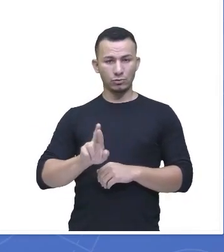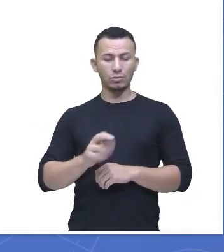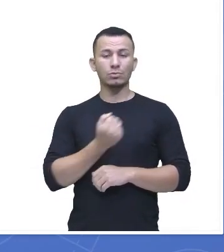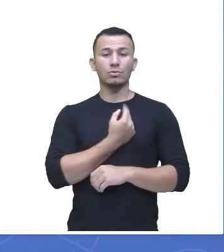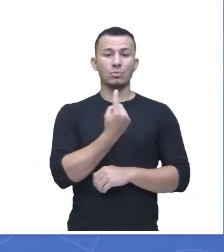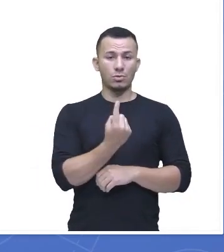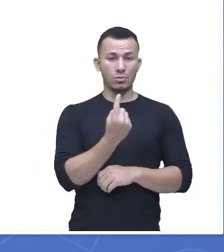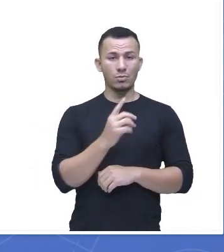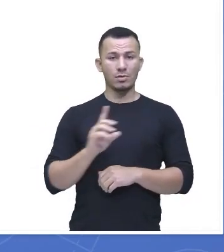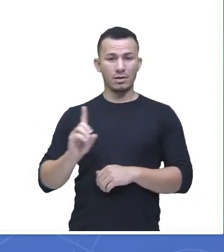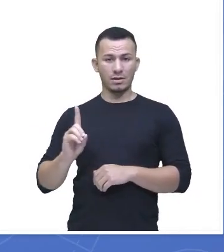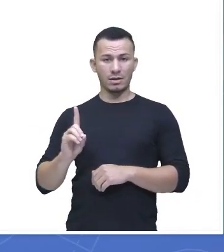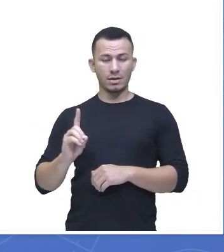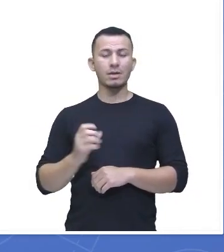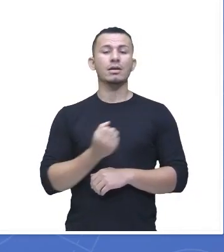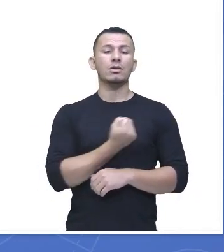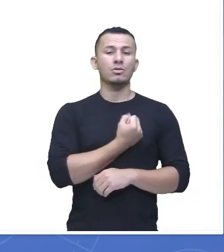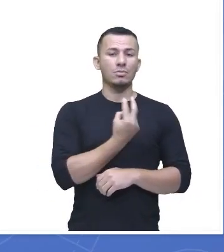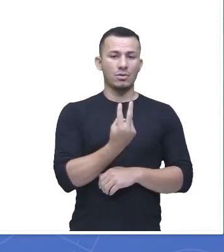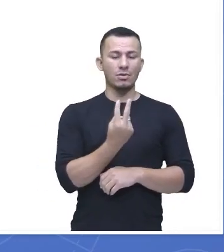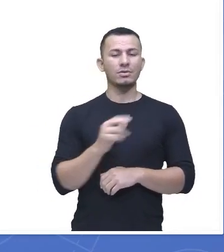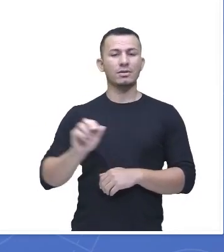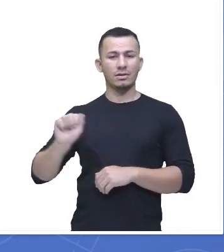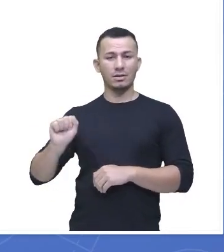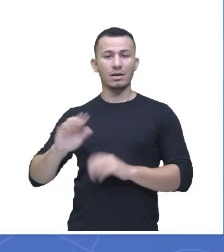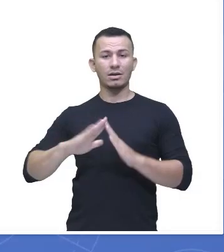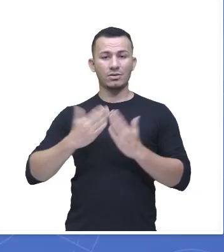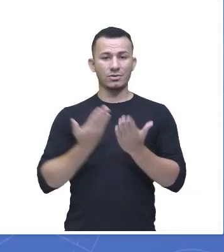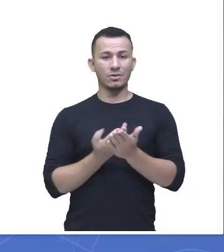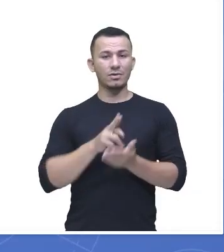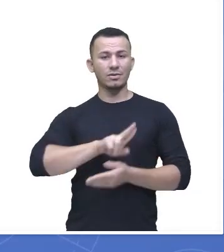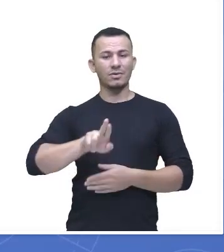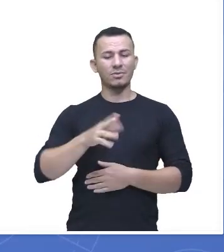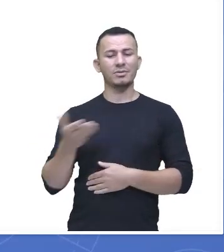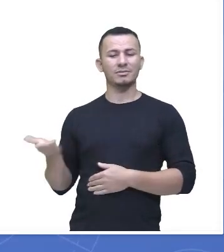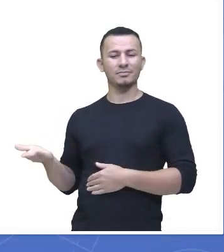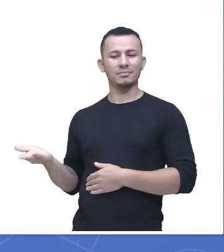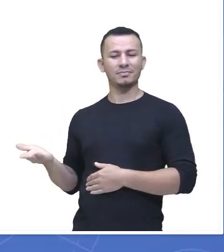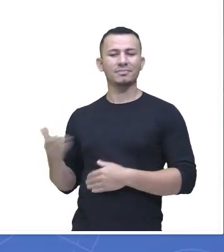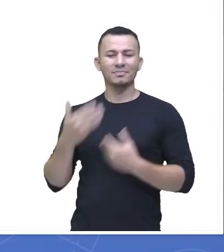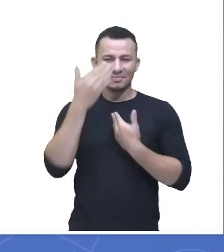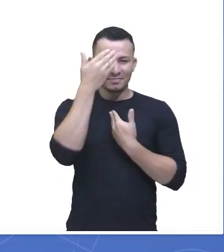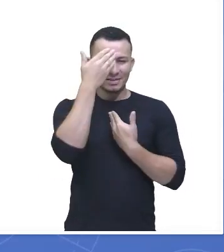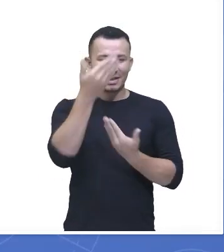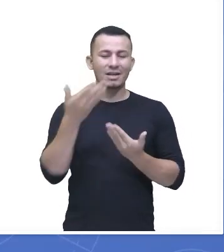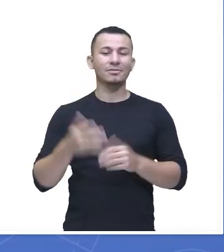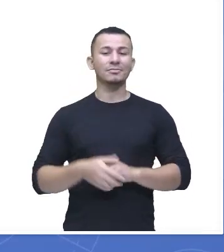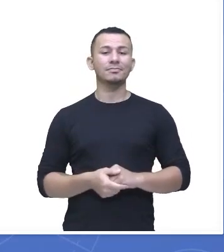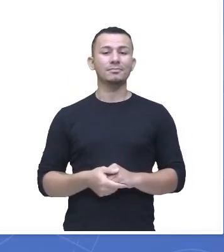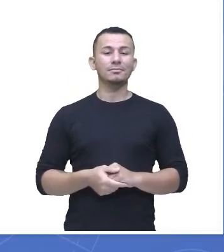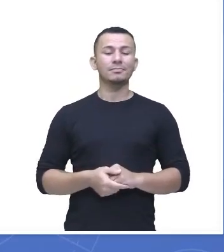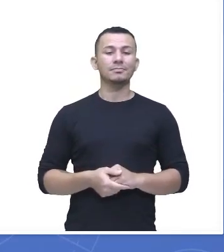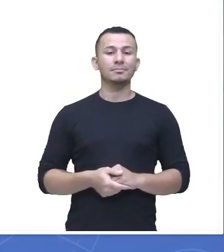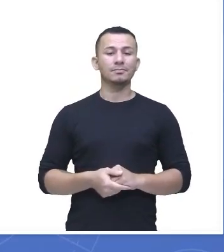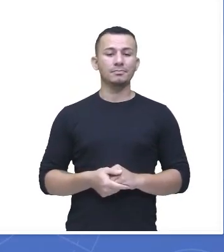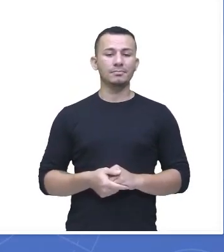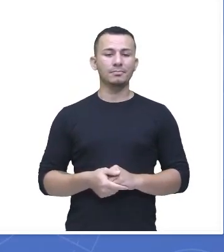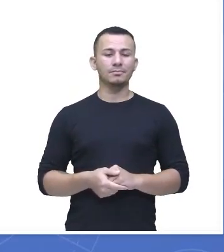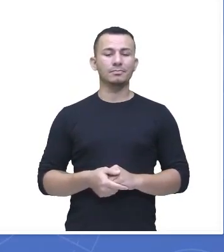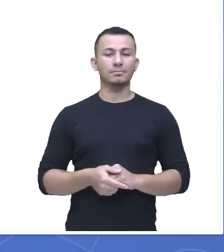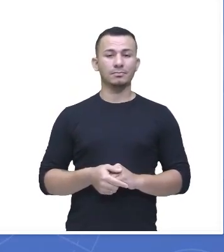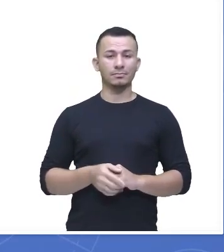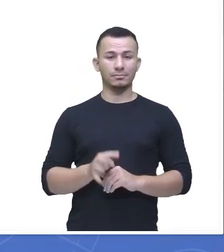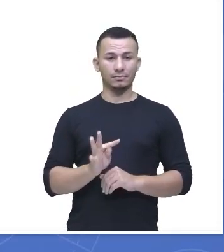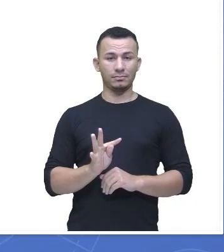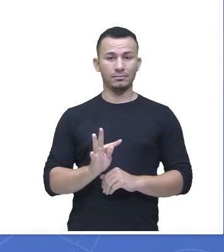questão 2 é letra A, lá do Ângelo Ramazotti. Obrigada pela participação. E prosseguindo,